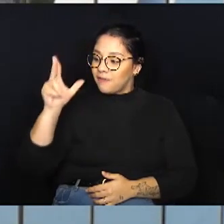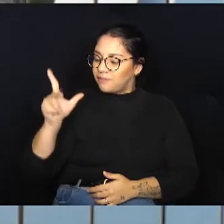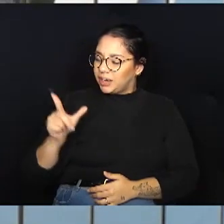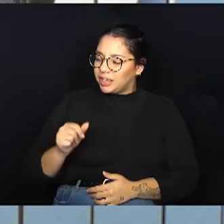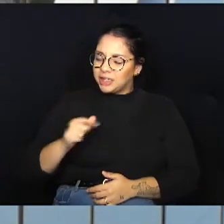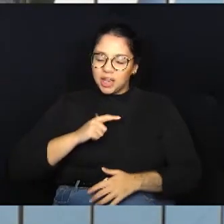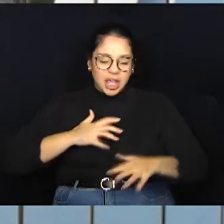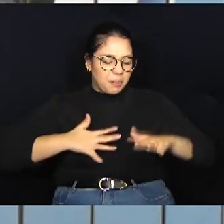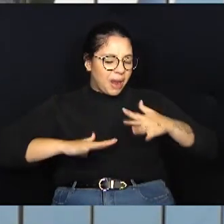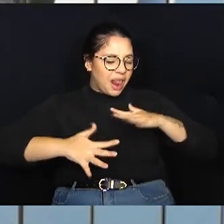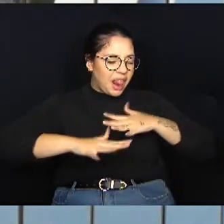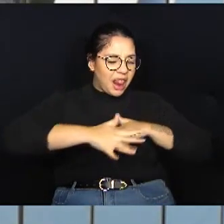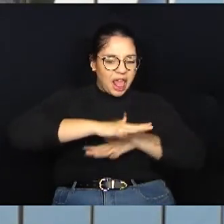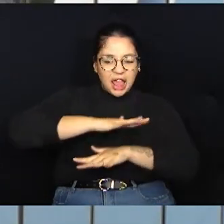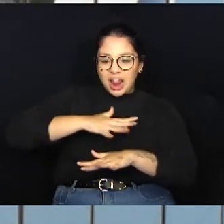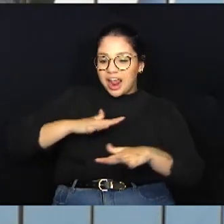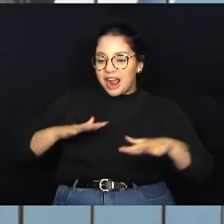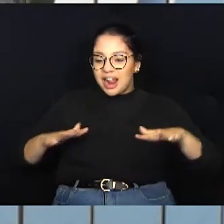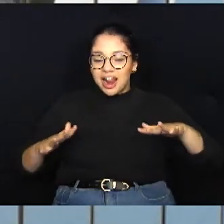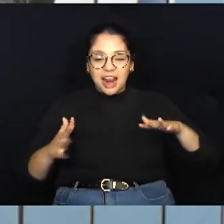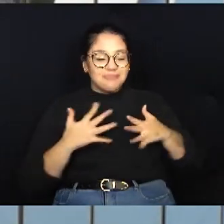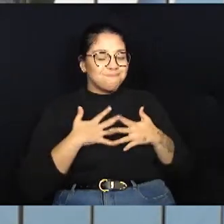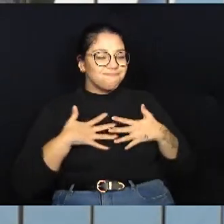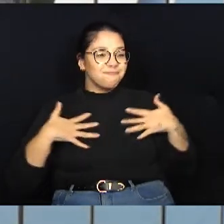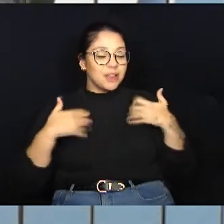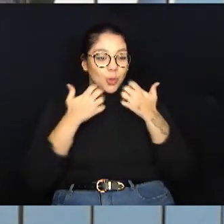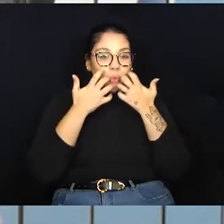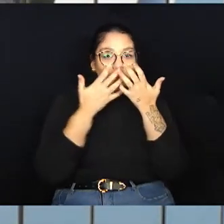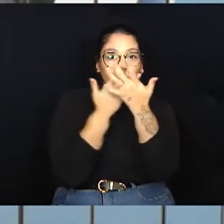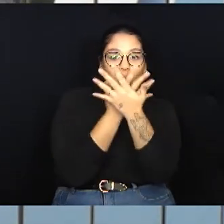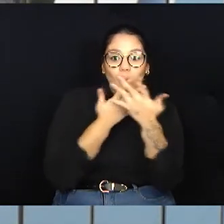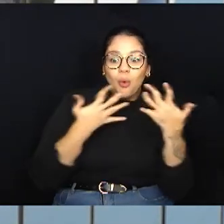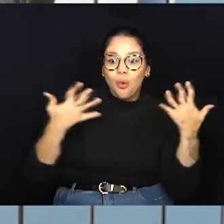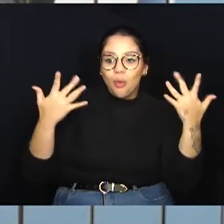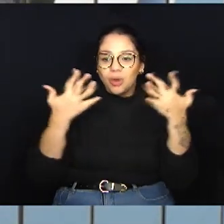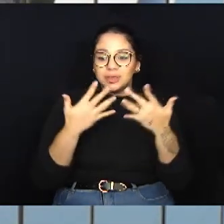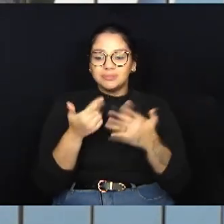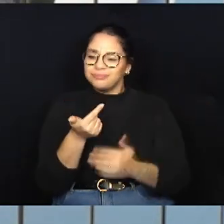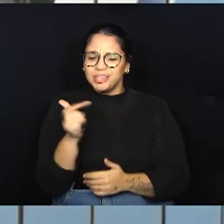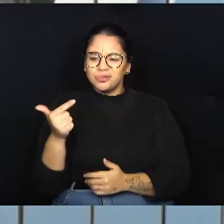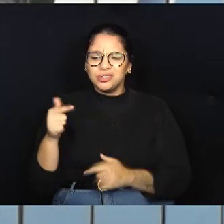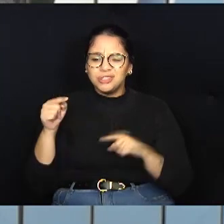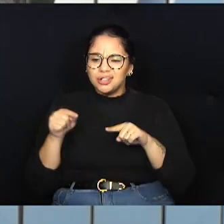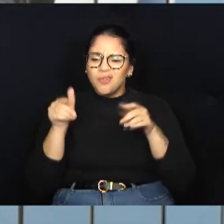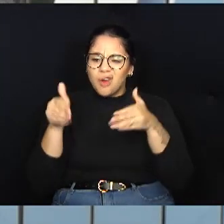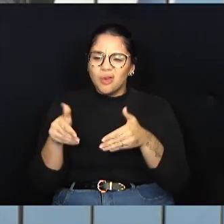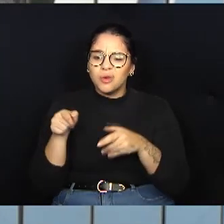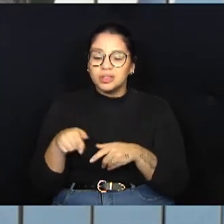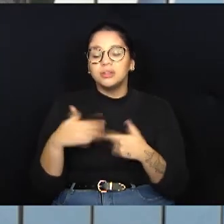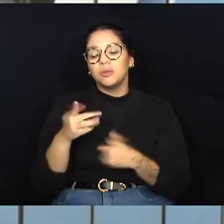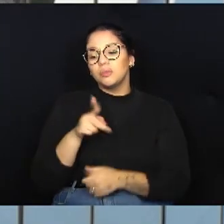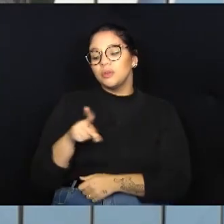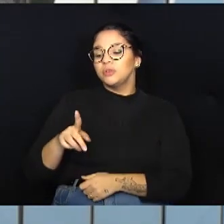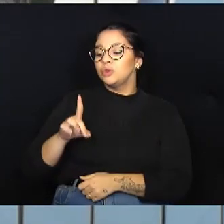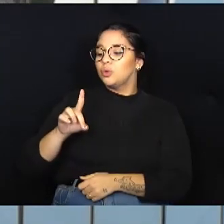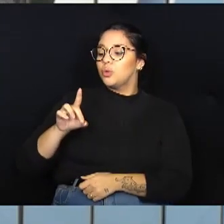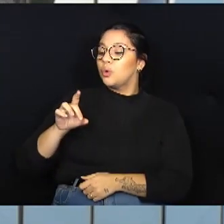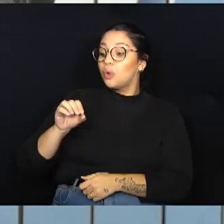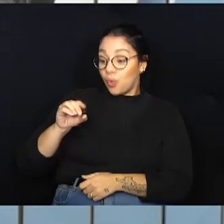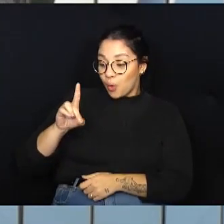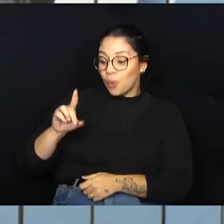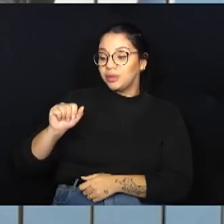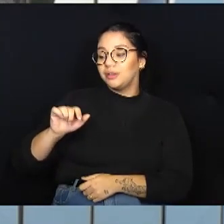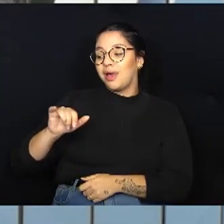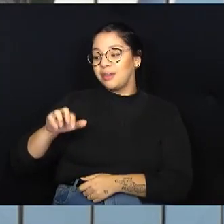de vida, de ânimo, de cores. E a gente não trabalhava muito isso. E o professor Odair esteve aqui na